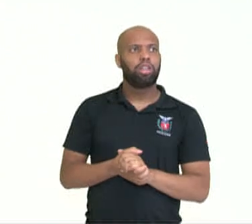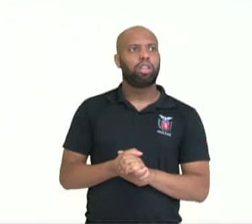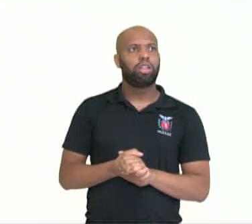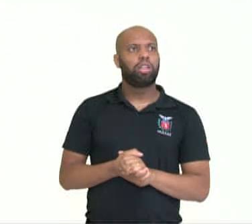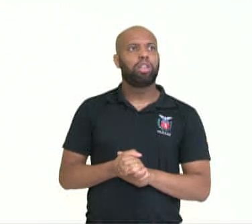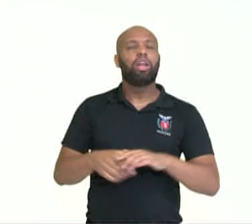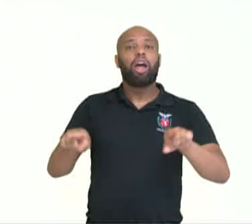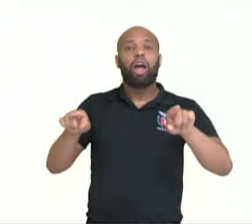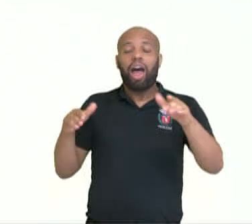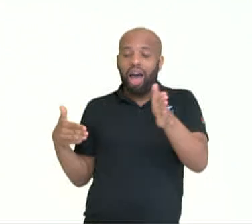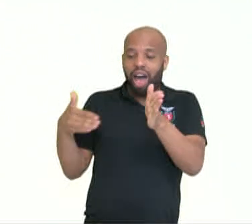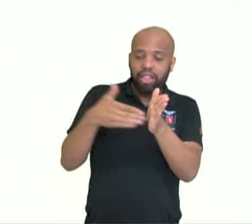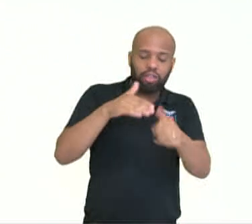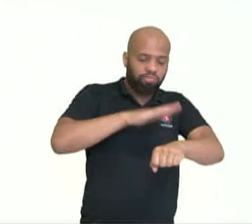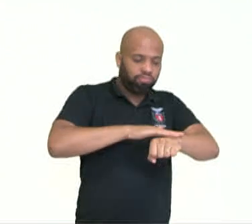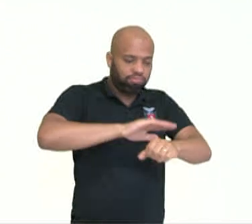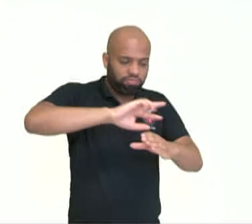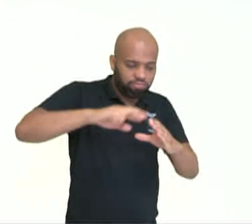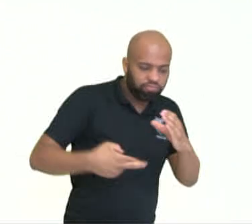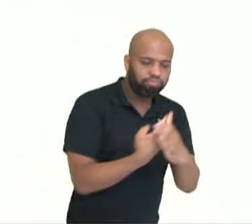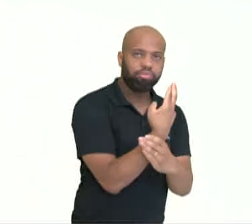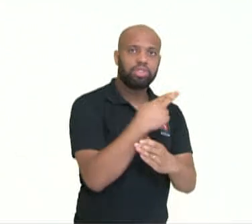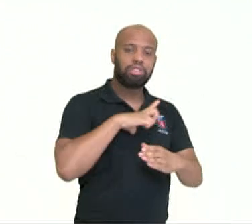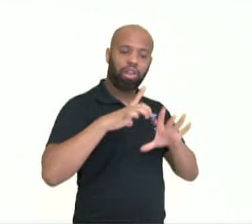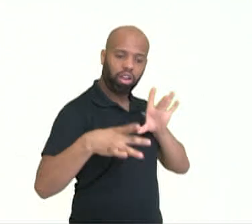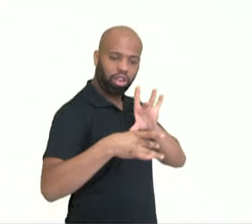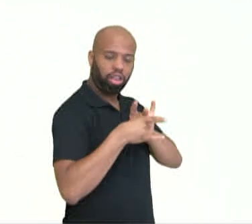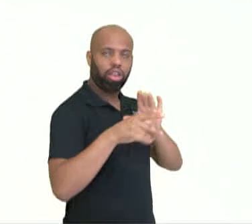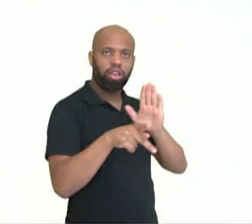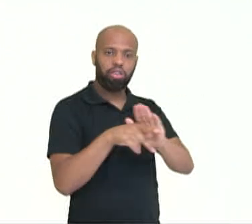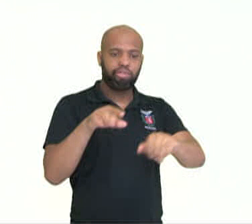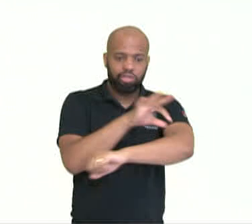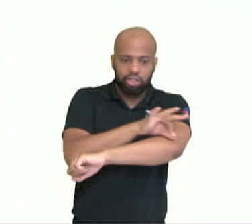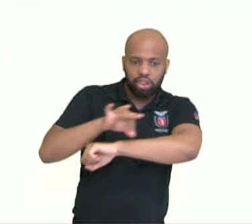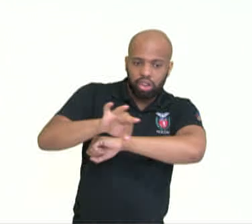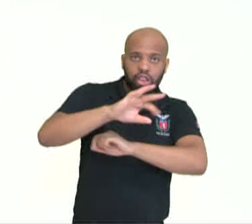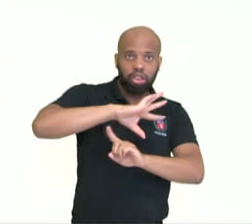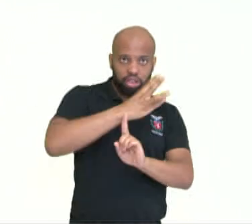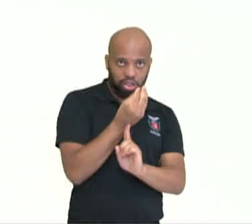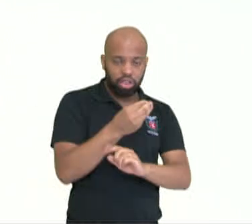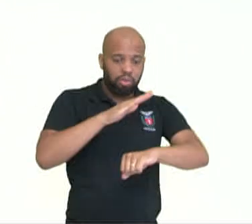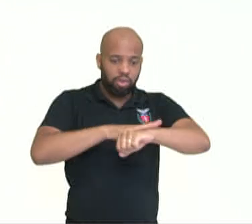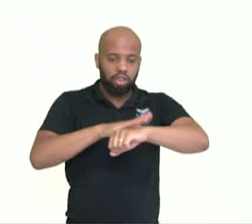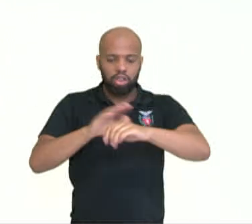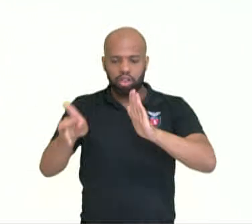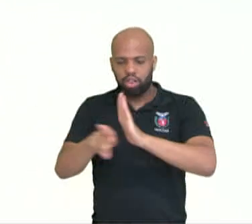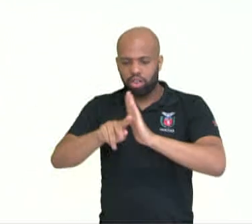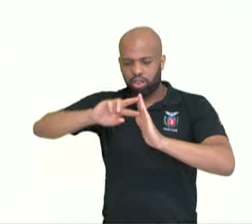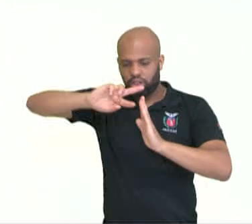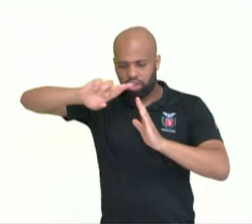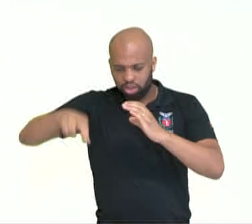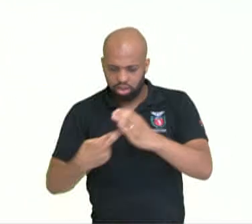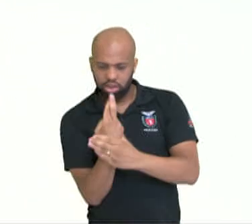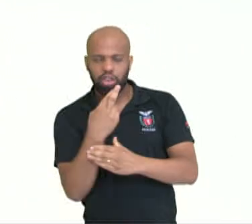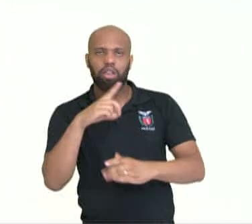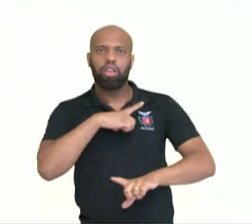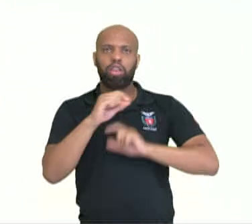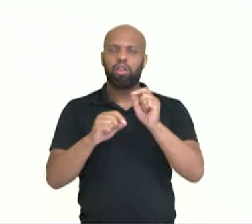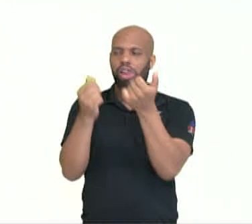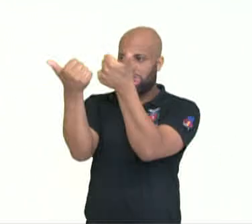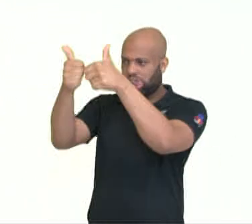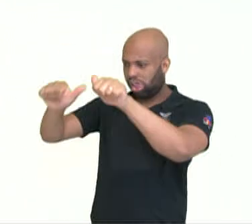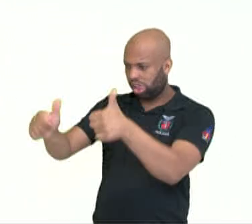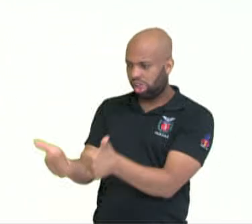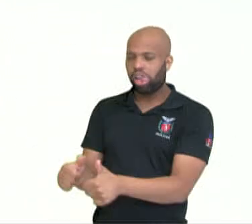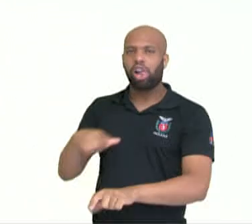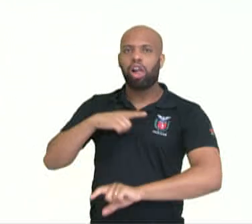Até a Renascença estava ligada às obras arquitetônicas, por isso a arte e escultura. No Renascimento, a escultura